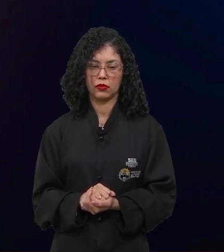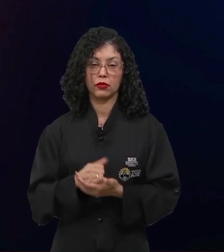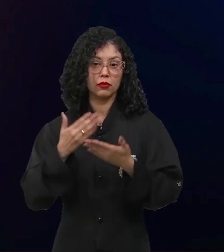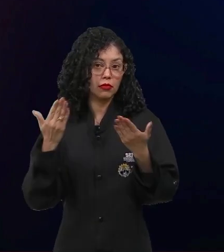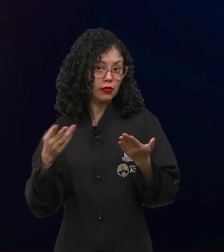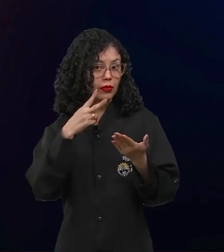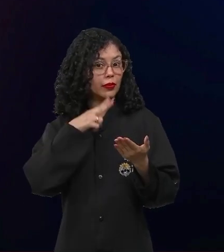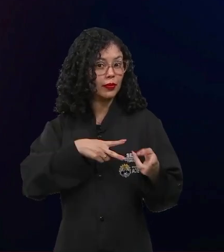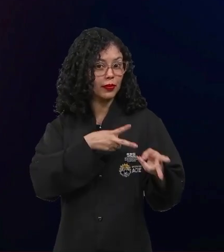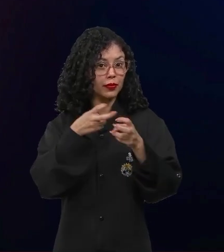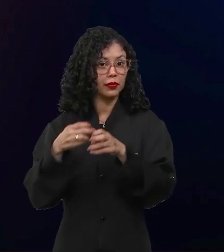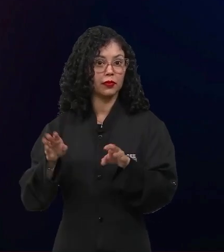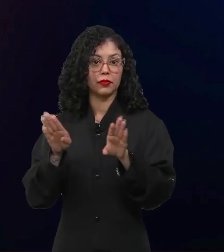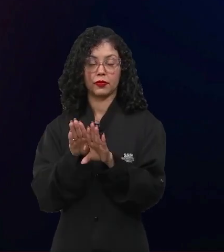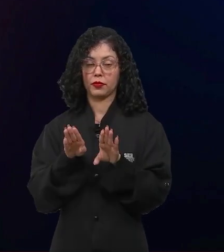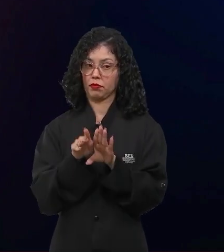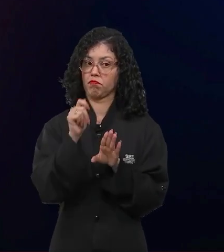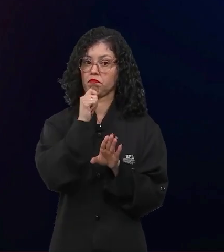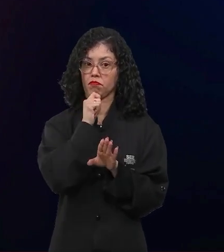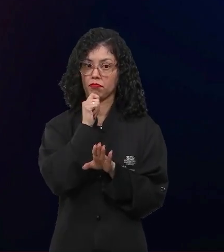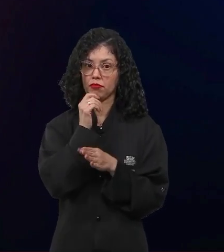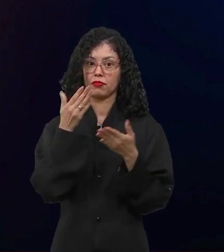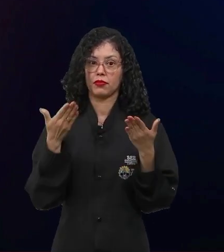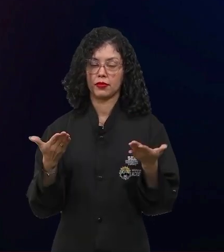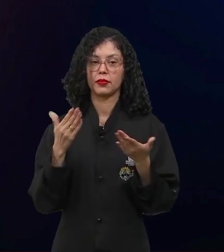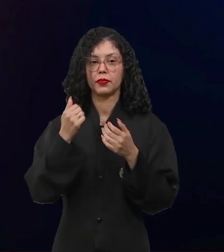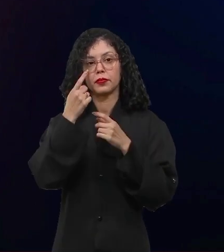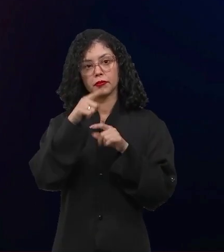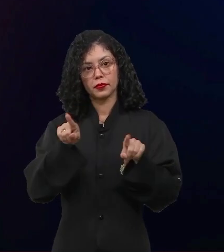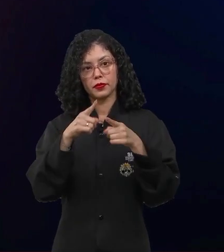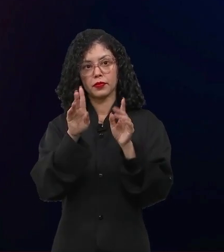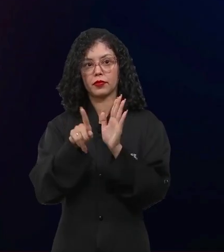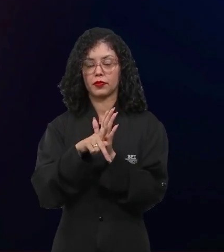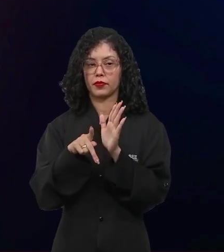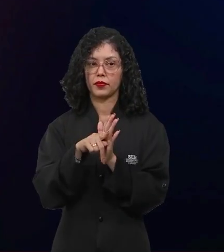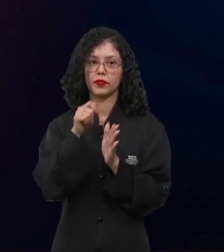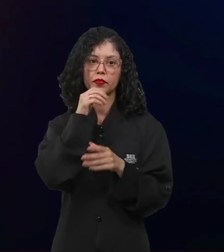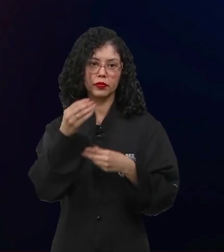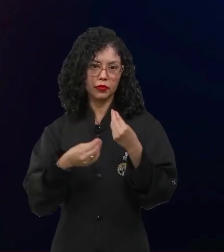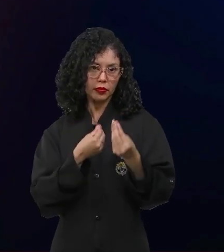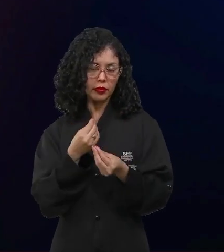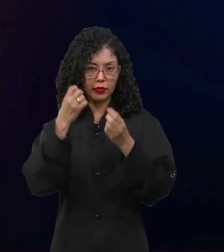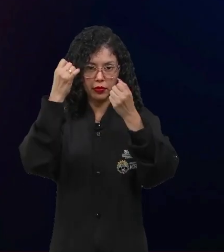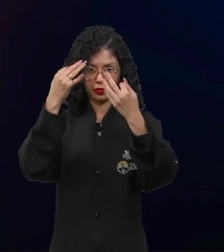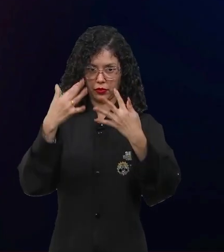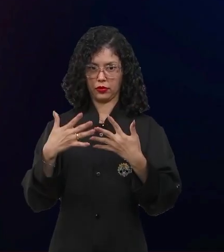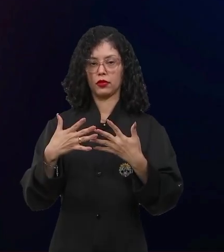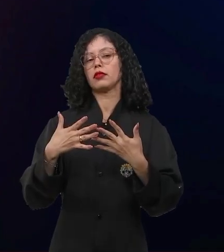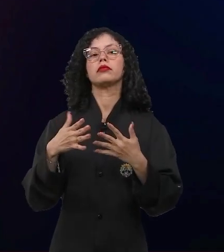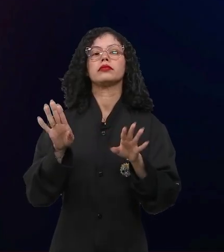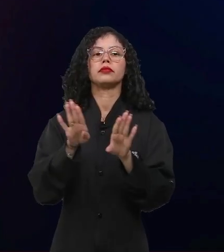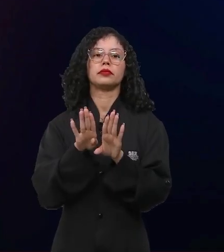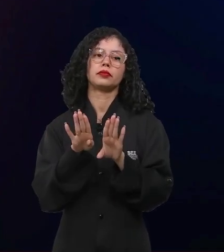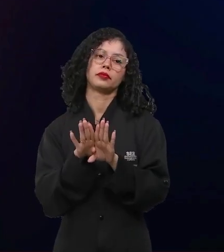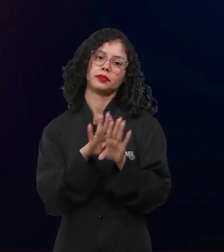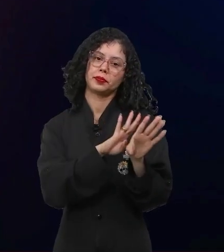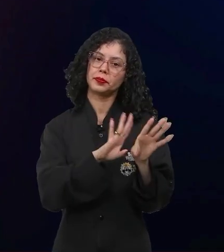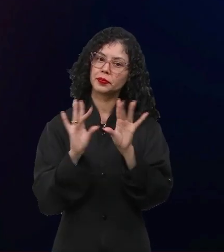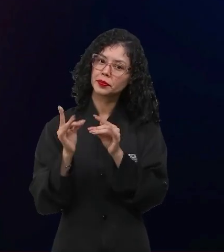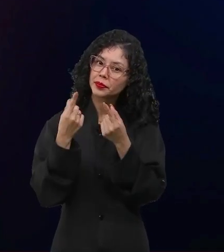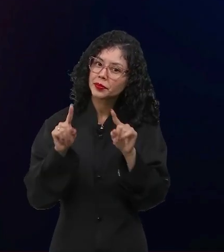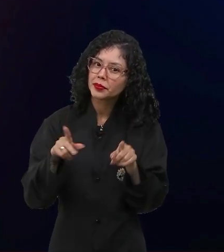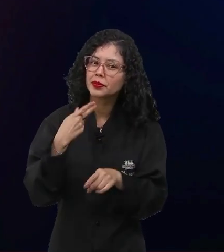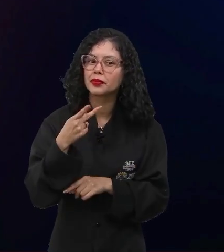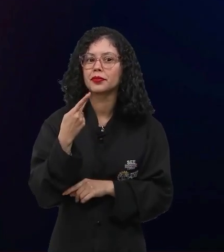Então, vocês puderam ver aí, nessa apresentação musical, que é como se a história estivesse sendo contada através